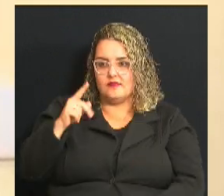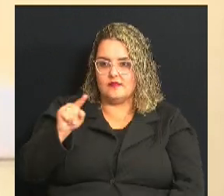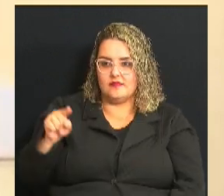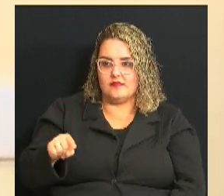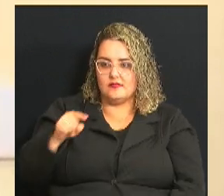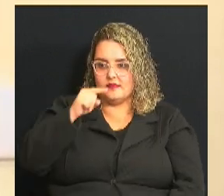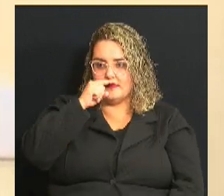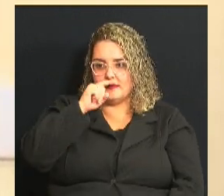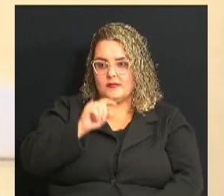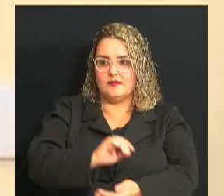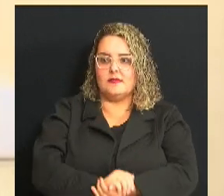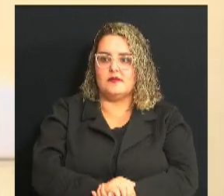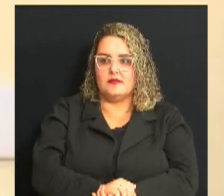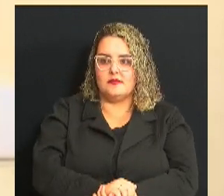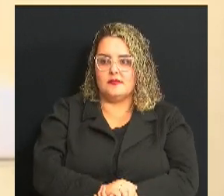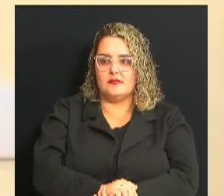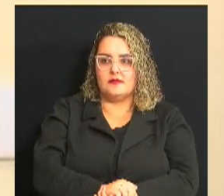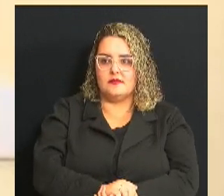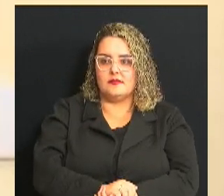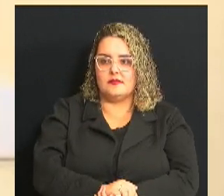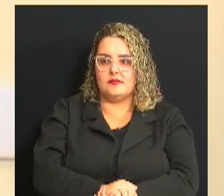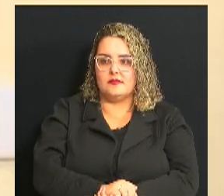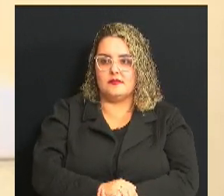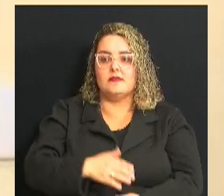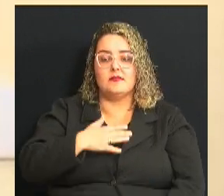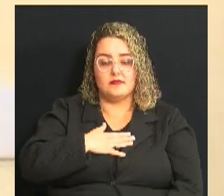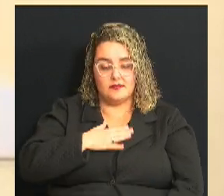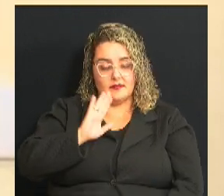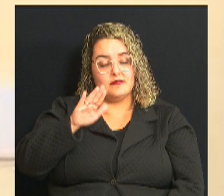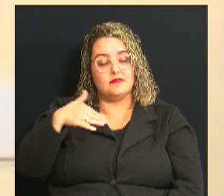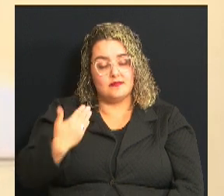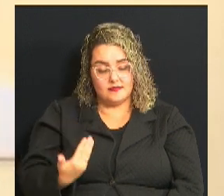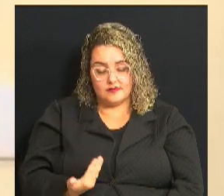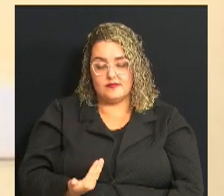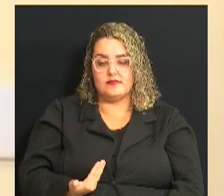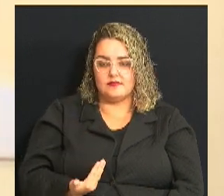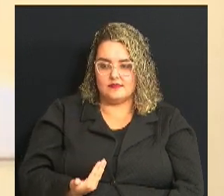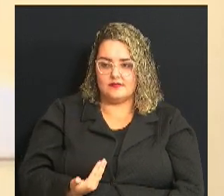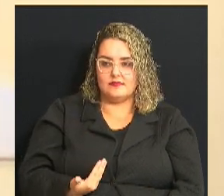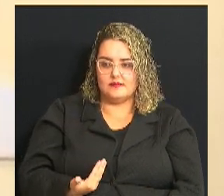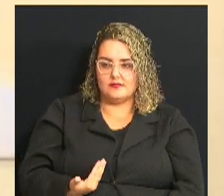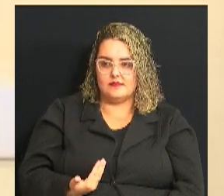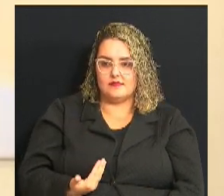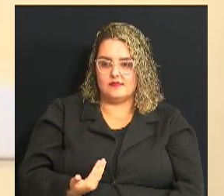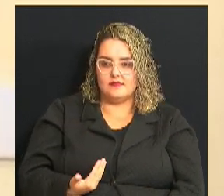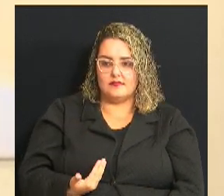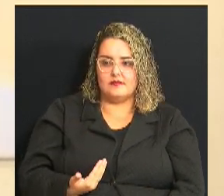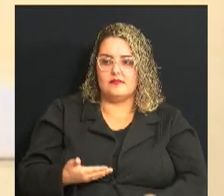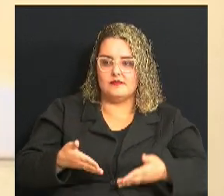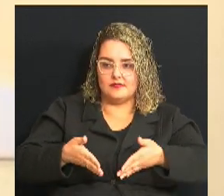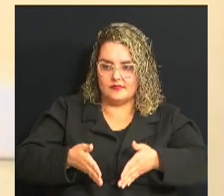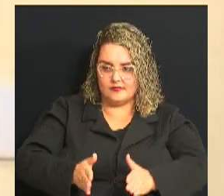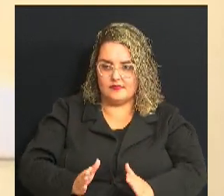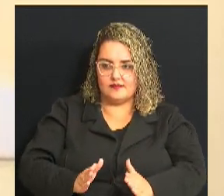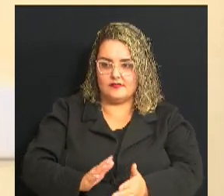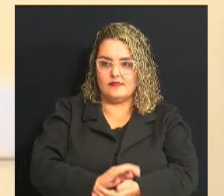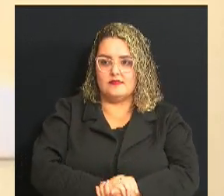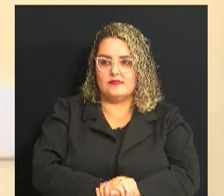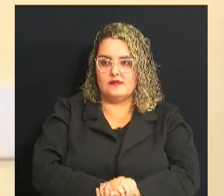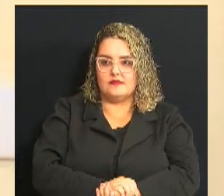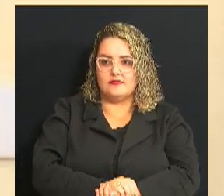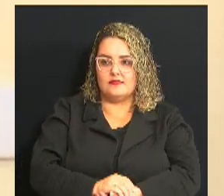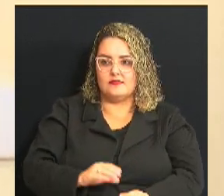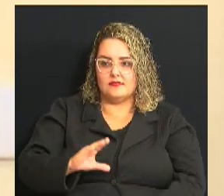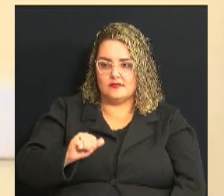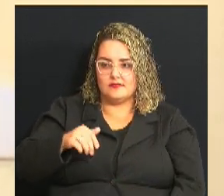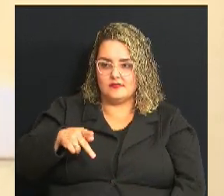Carlos. Para mim é uma honra muito grande, né? Eu, na verdade, nasci em Campo Grande, né?